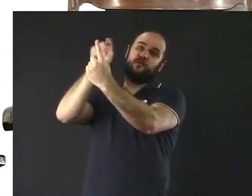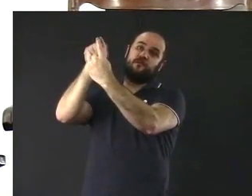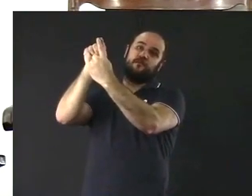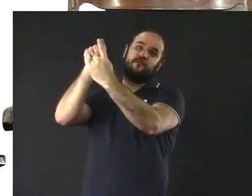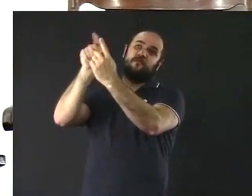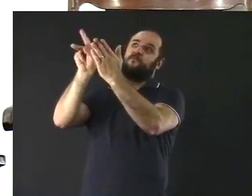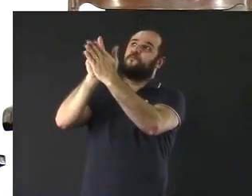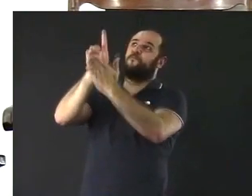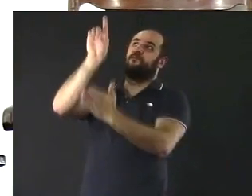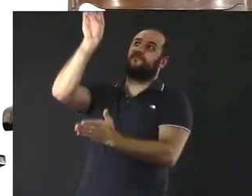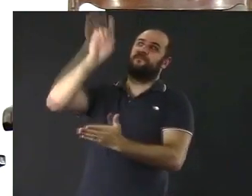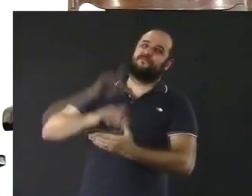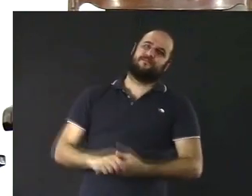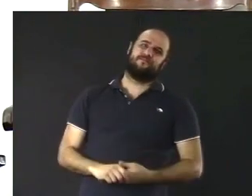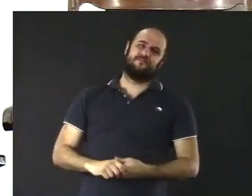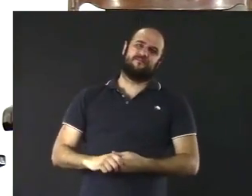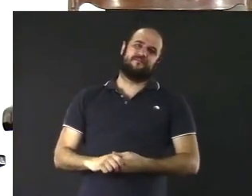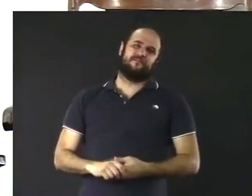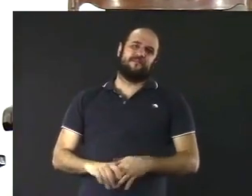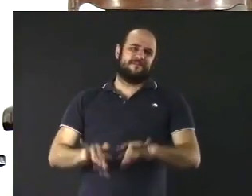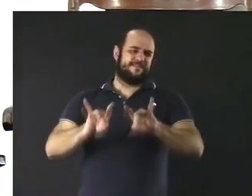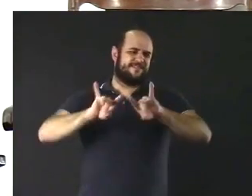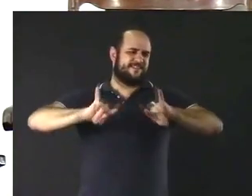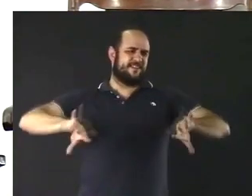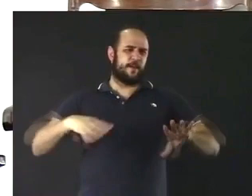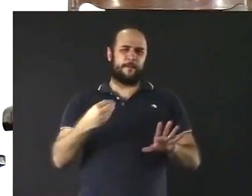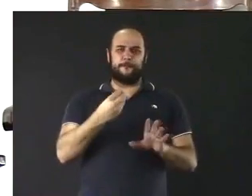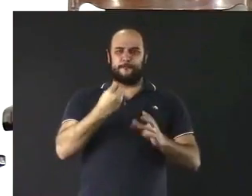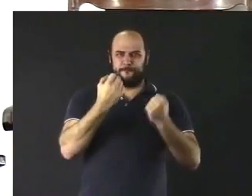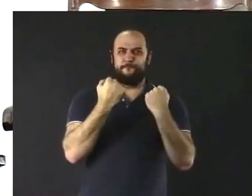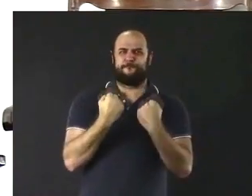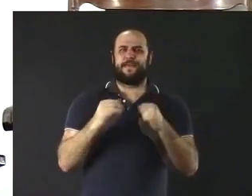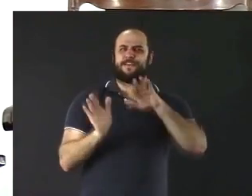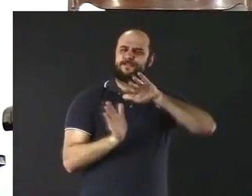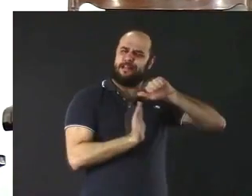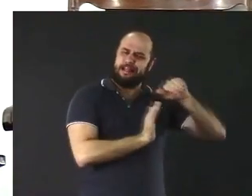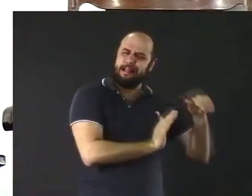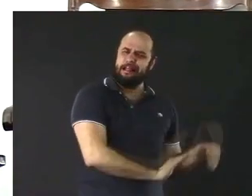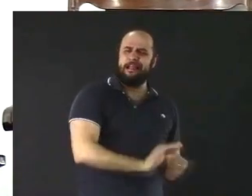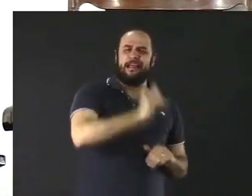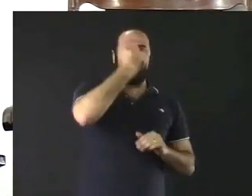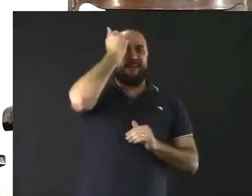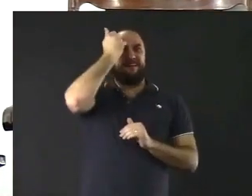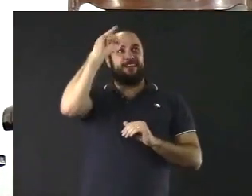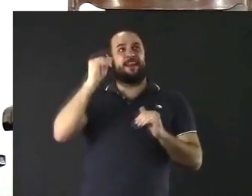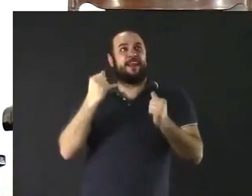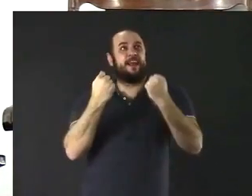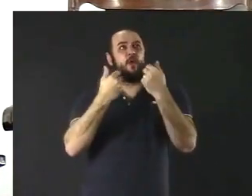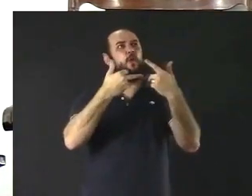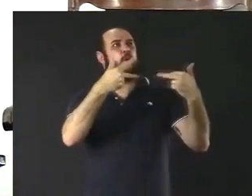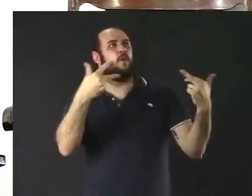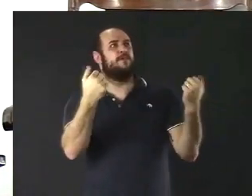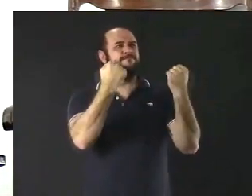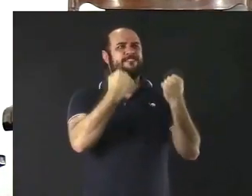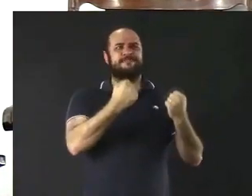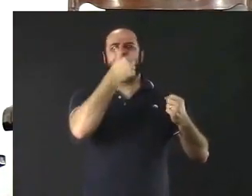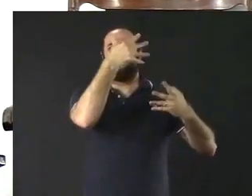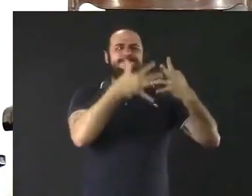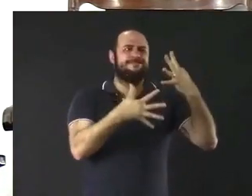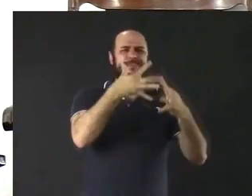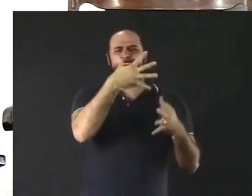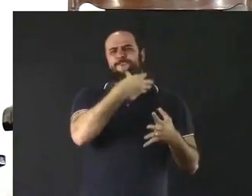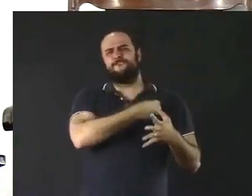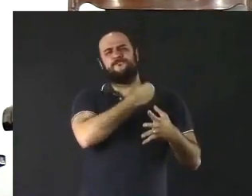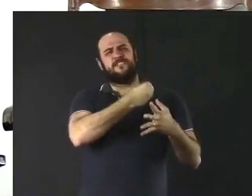O desembaraçando de todo o peso aqui, queridos, é de fato remover um sobrepeso que atrapalha